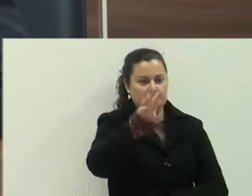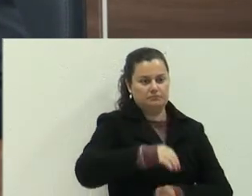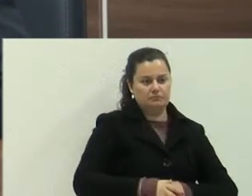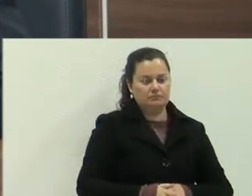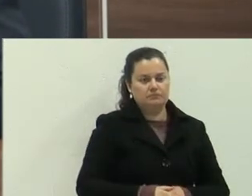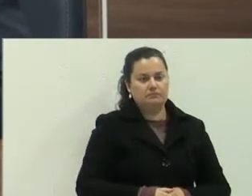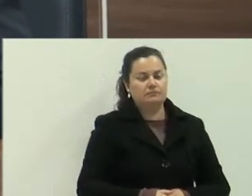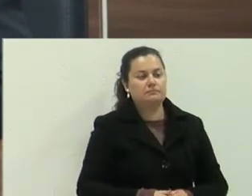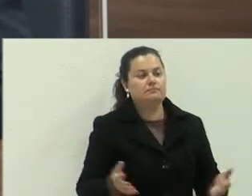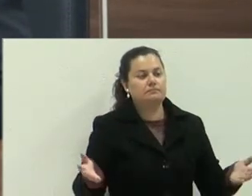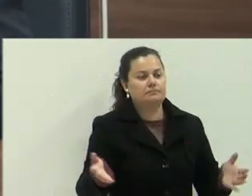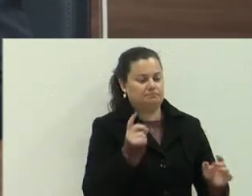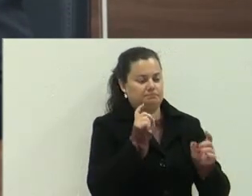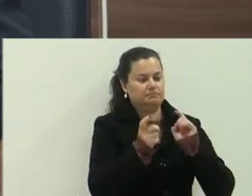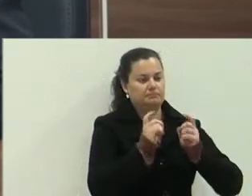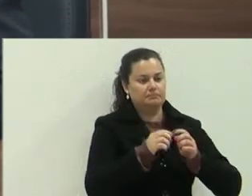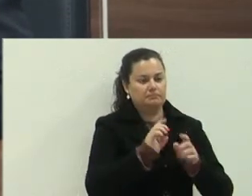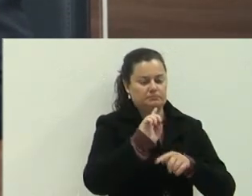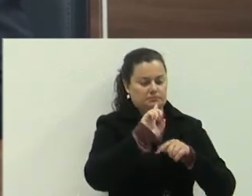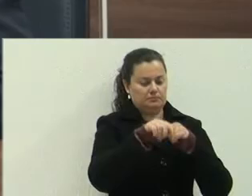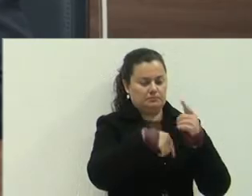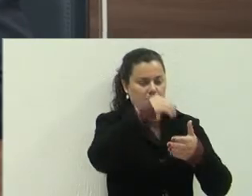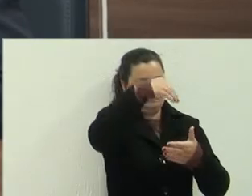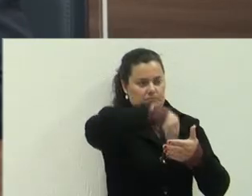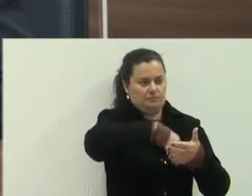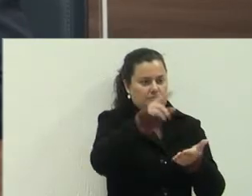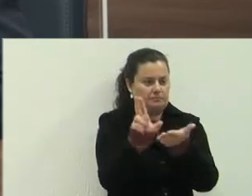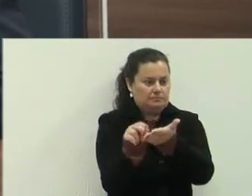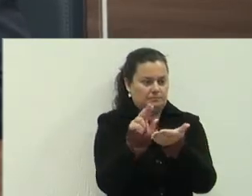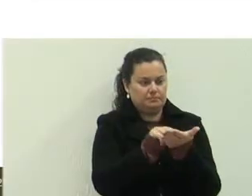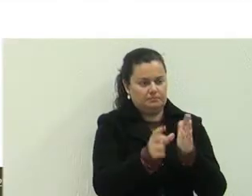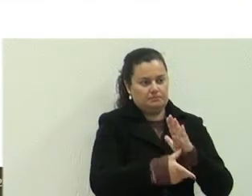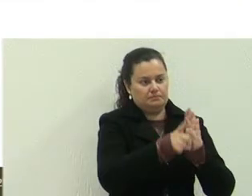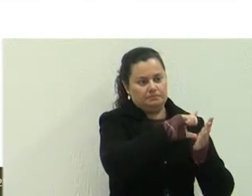em discussão e votação a ata da sessão anterior.